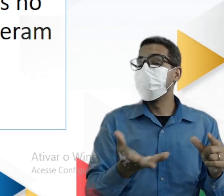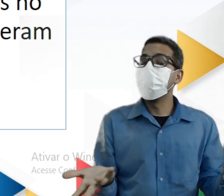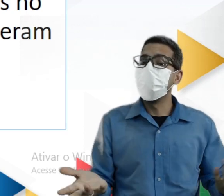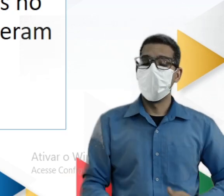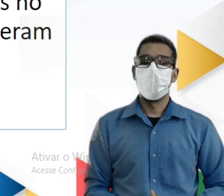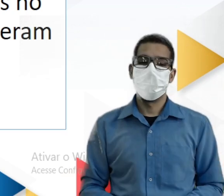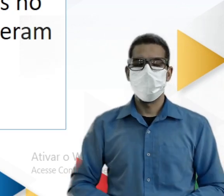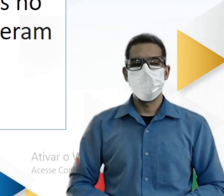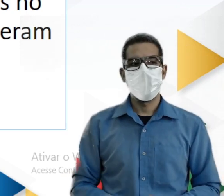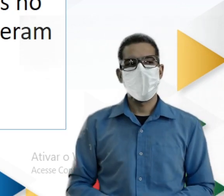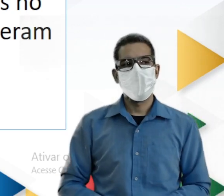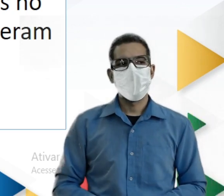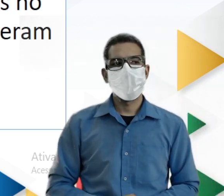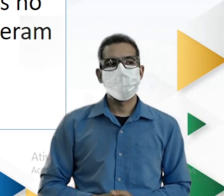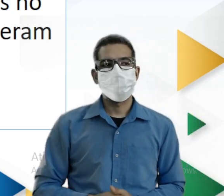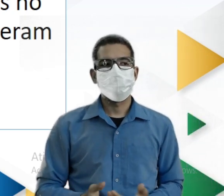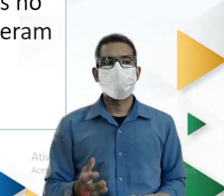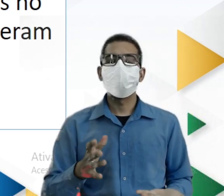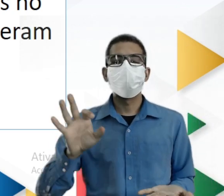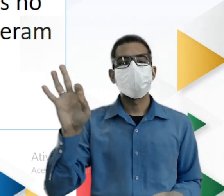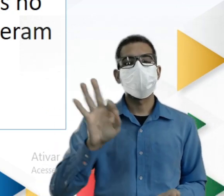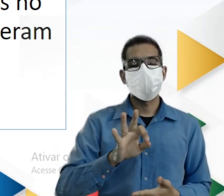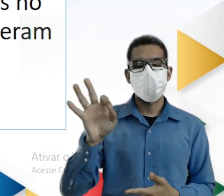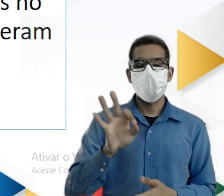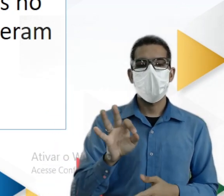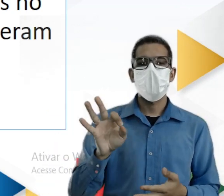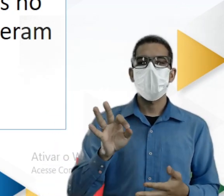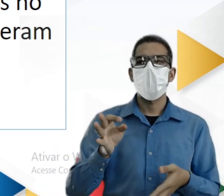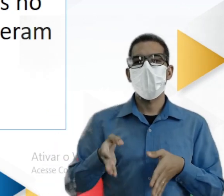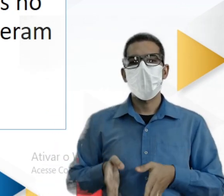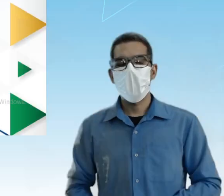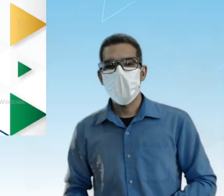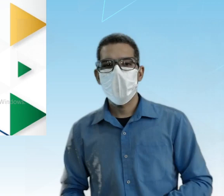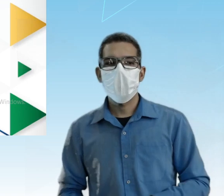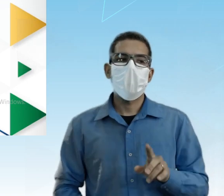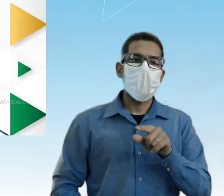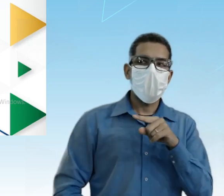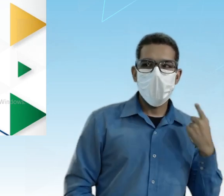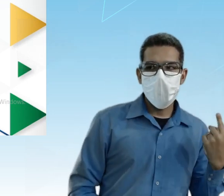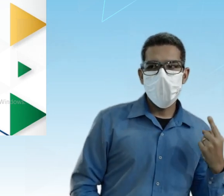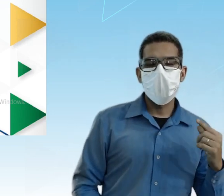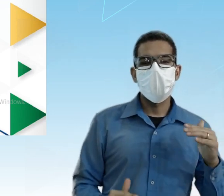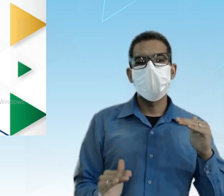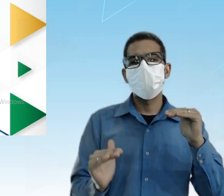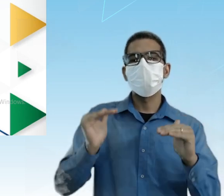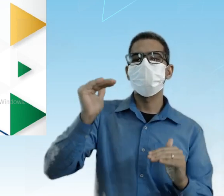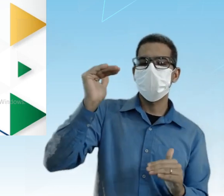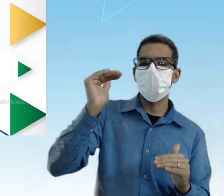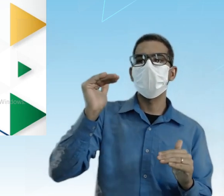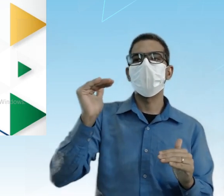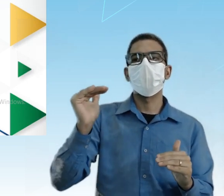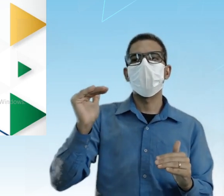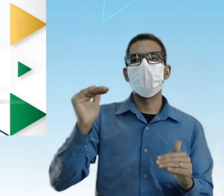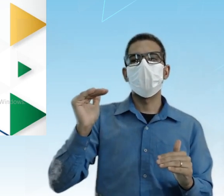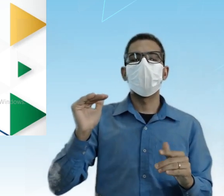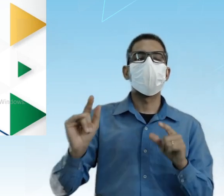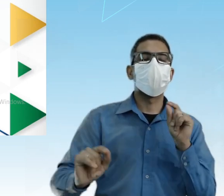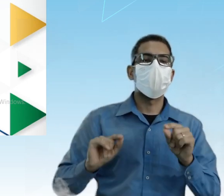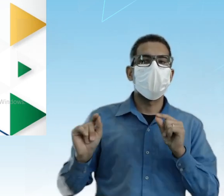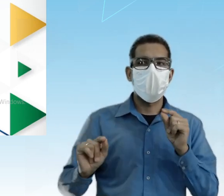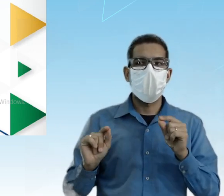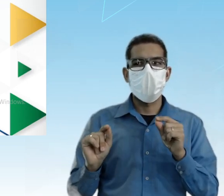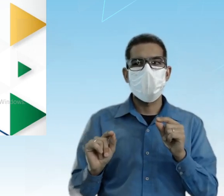Taxas. Bom, existem 2 fatores para a taxa de natalidade e mortalidade, que além do aumento da população,